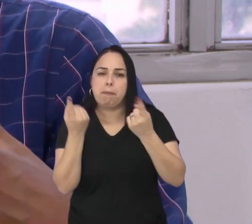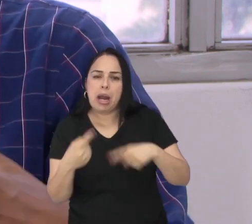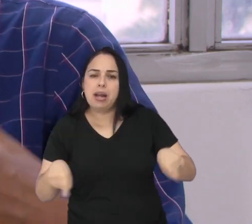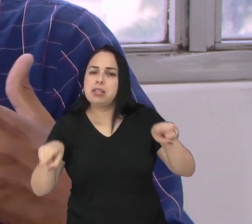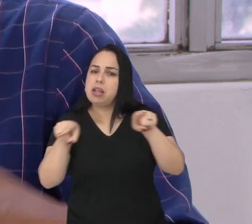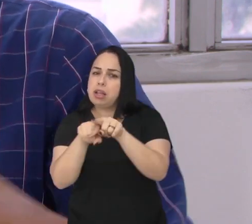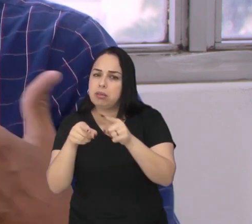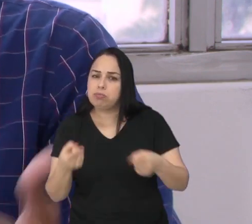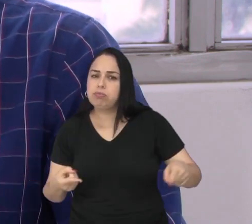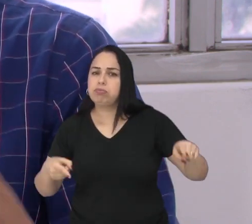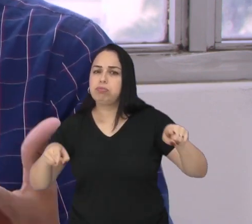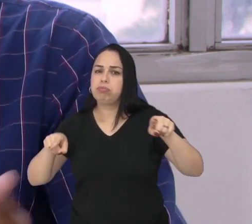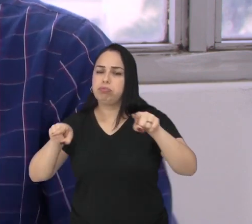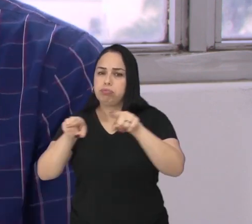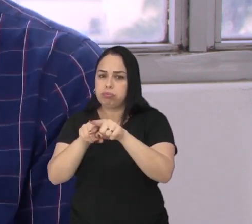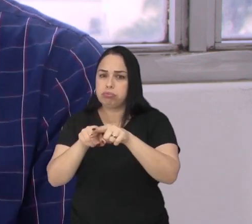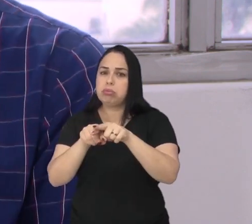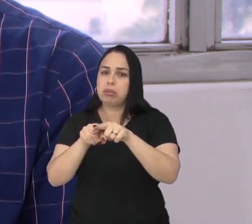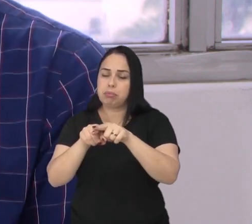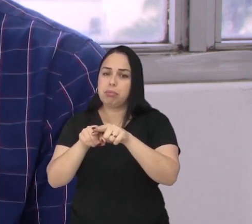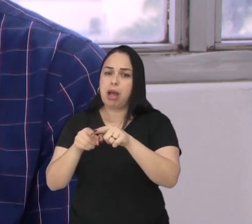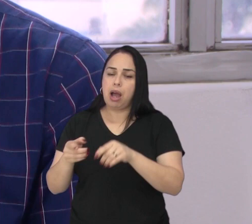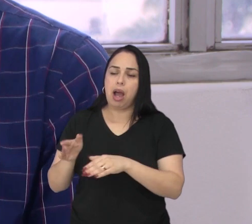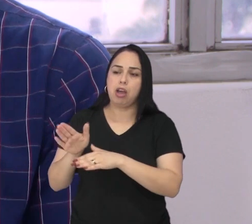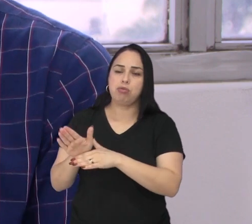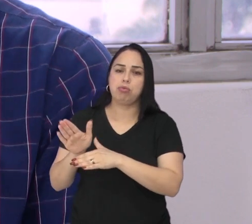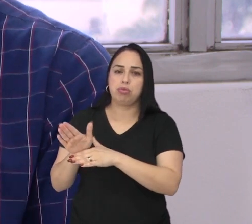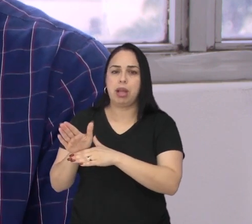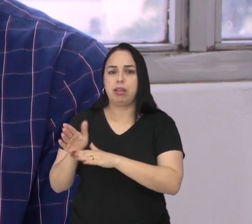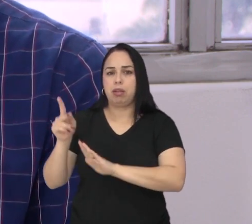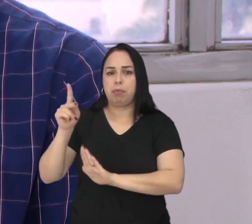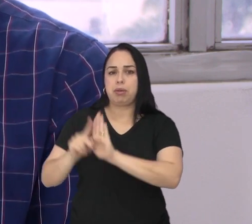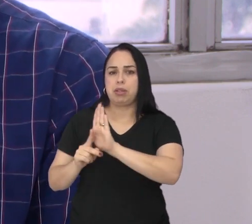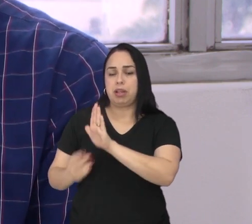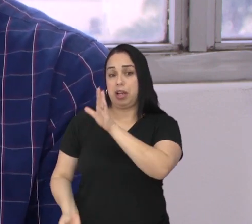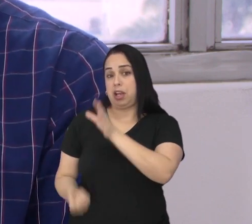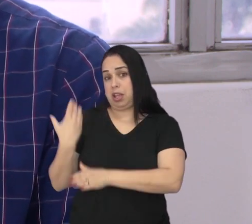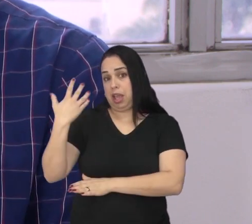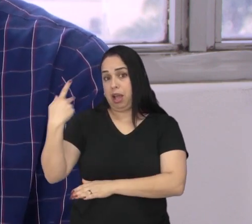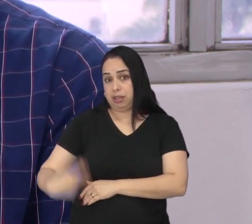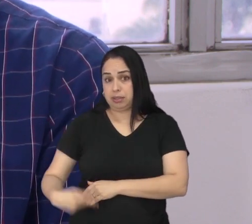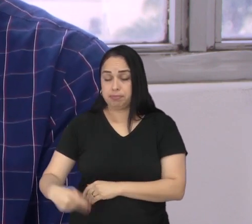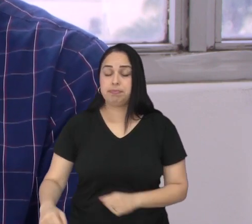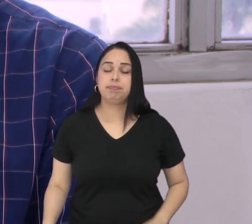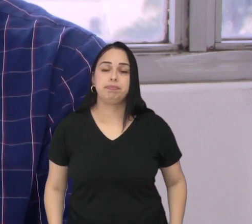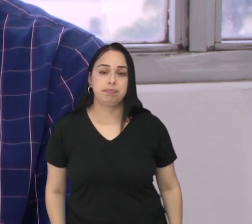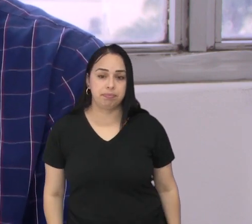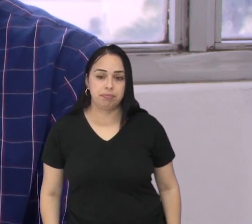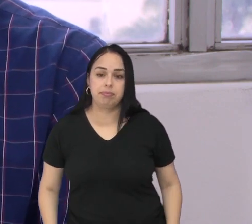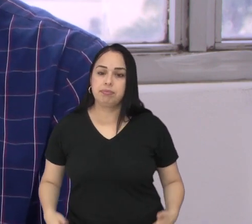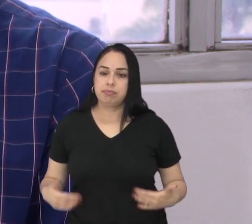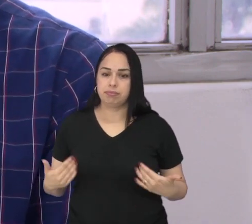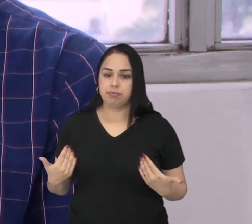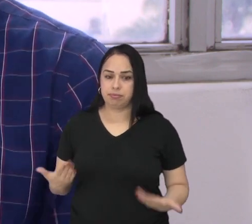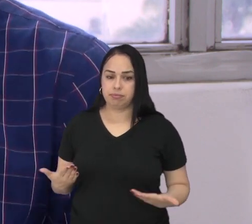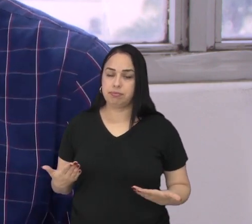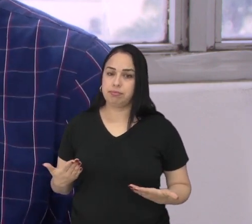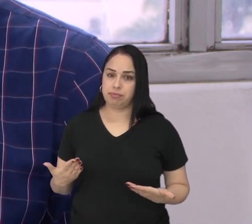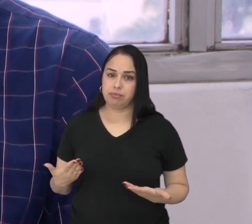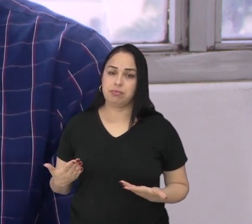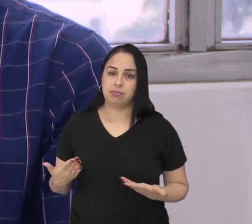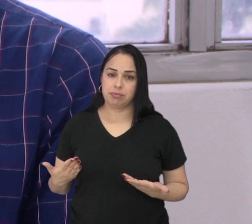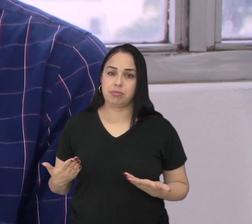convênios, algumas parcerias com outros entes para poder desenvolver algum projeto aqui dentro do município.